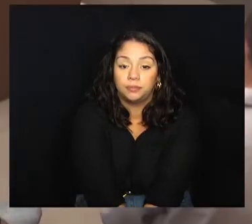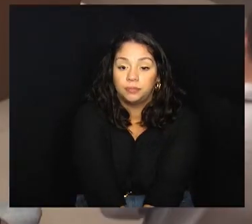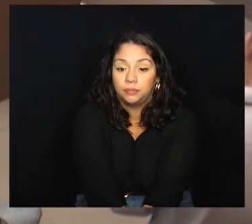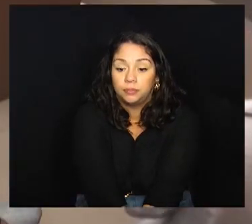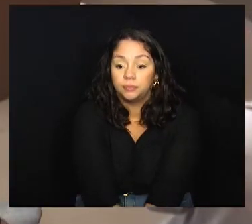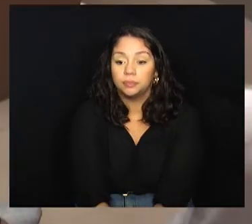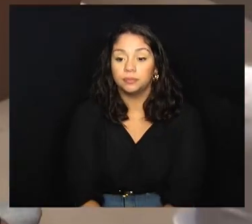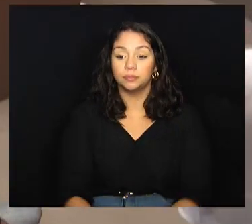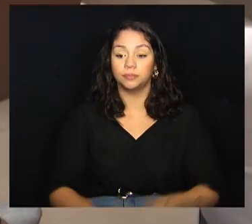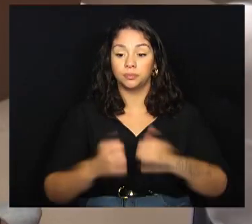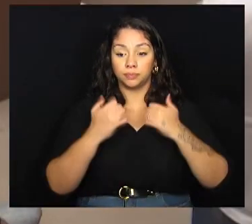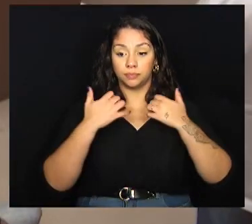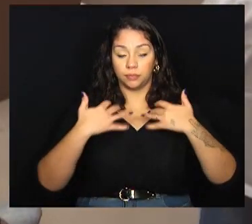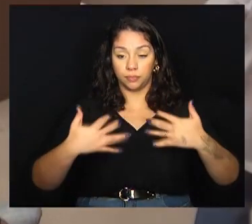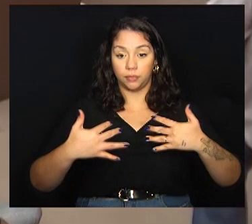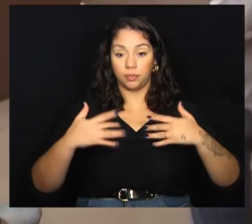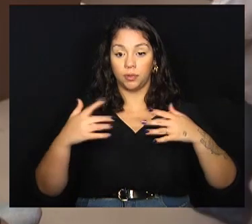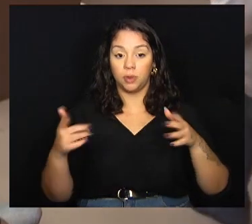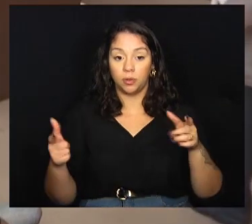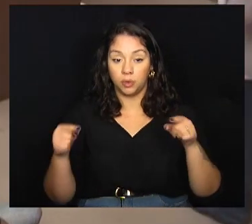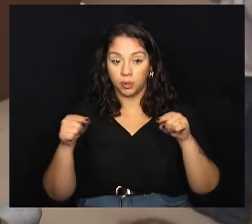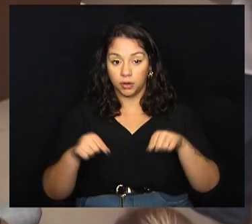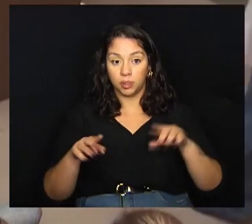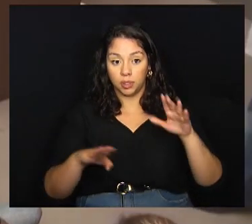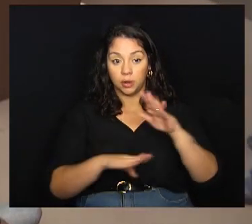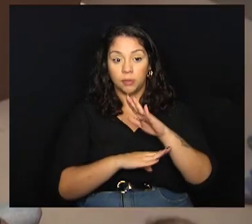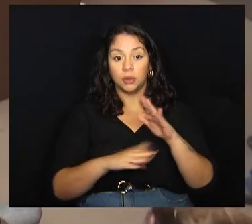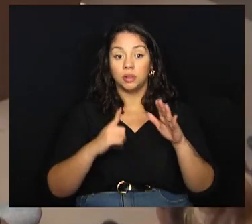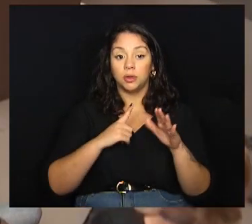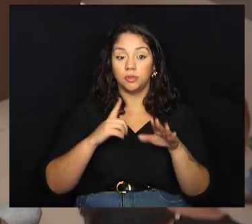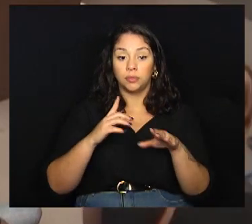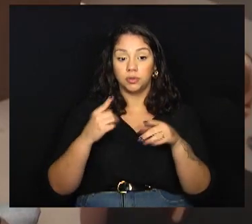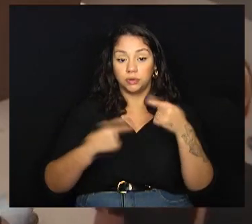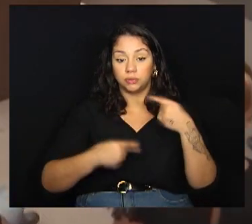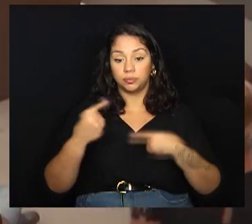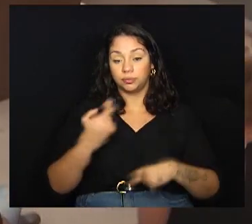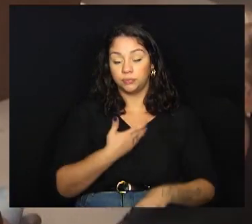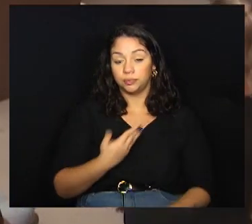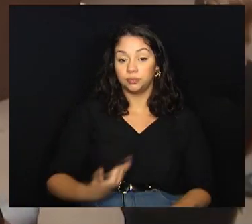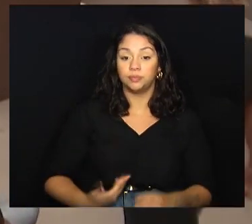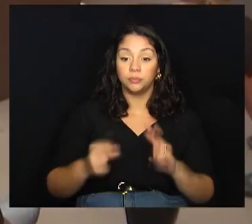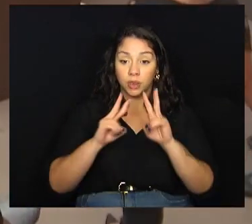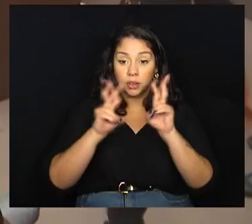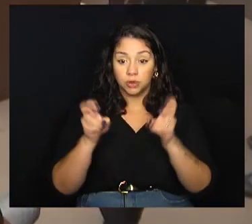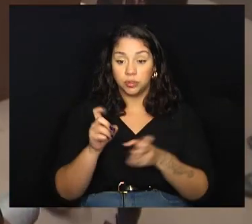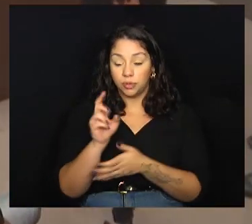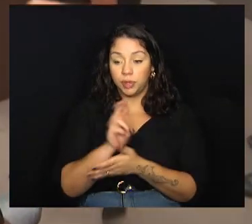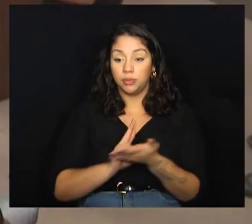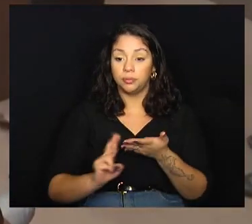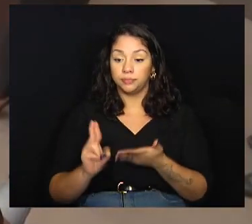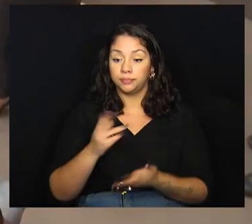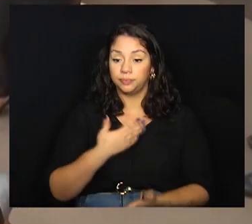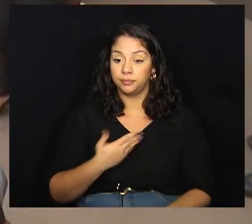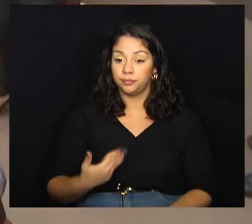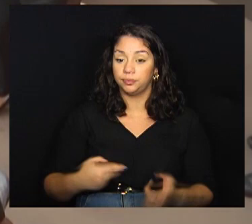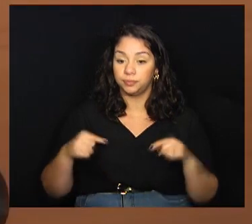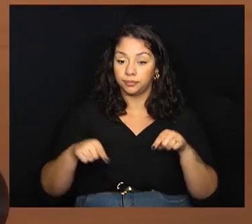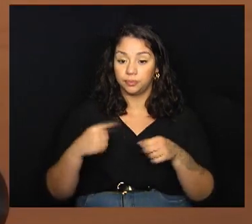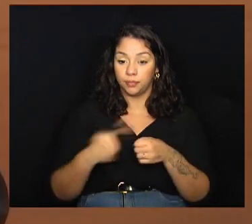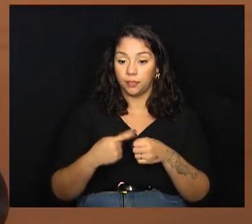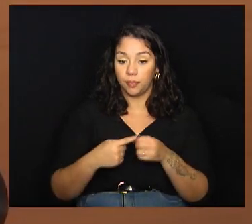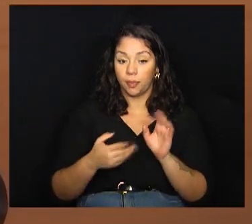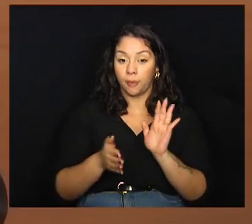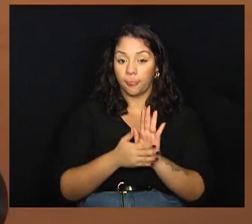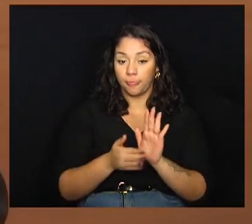No plenarinho da Câmara Municipal de Campinas foi realizado o debate público sobre universidades públicas na cidade. A iniciativa foi